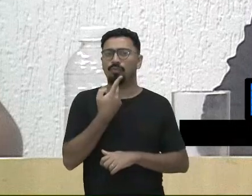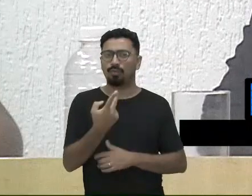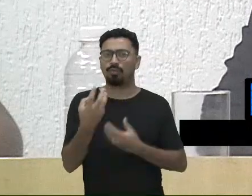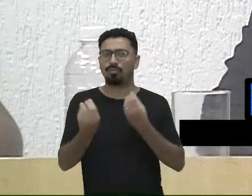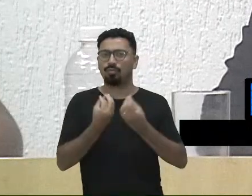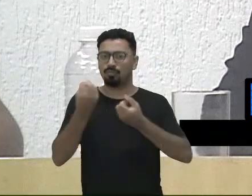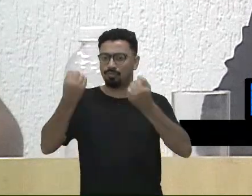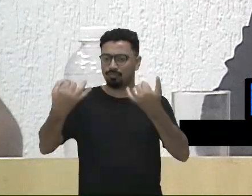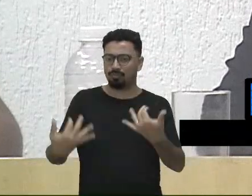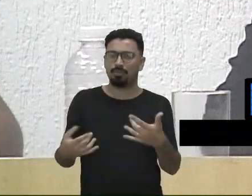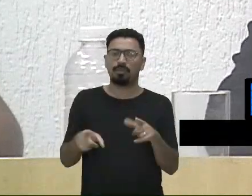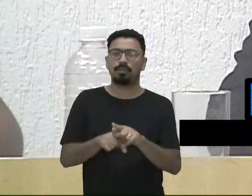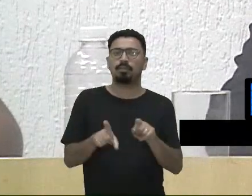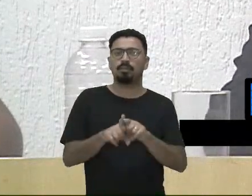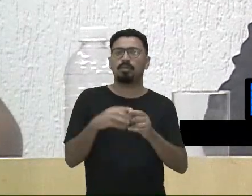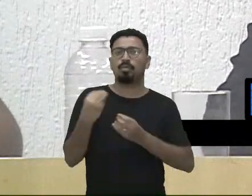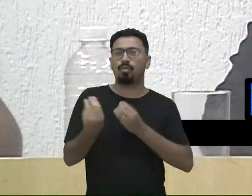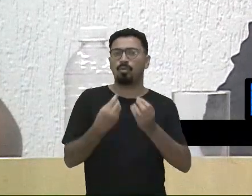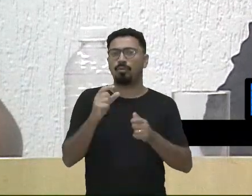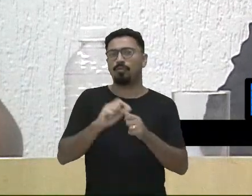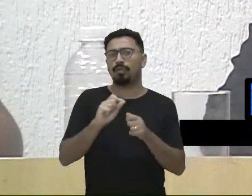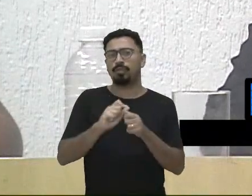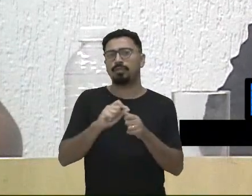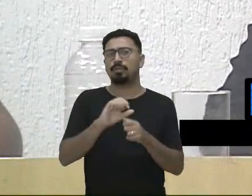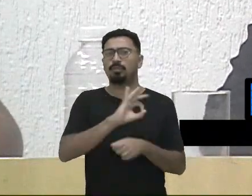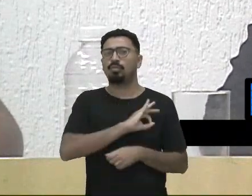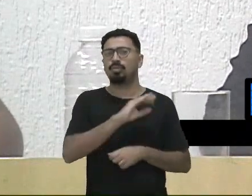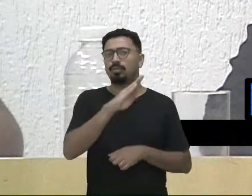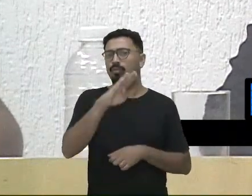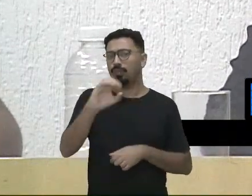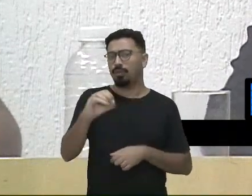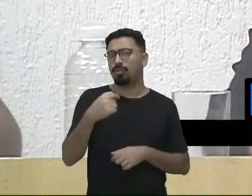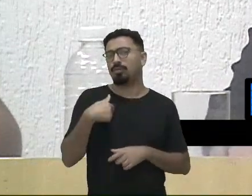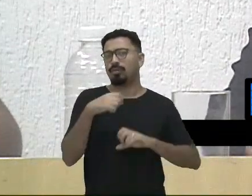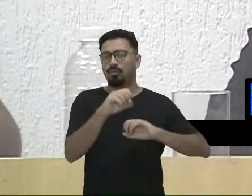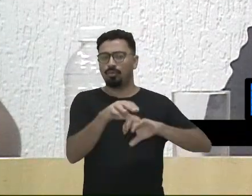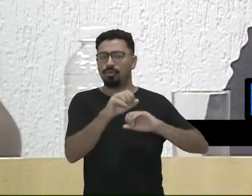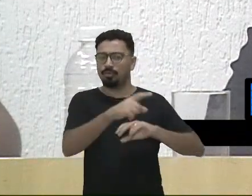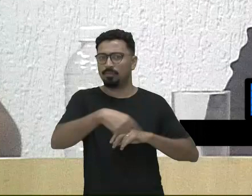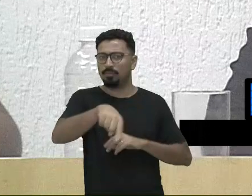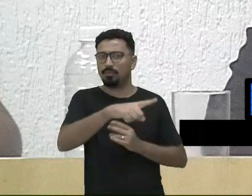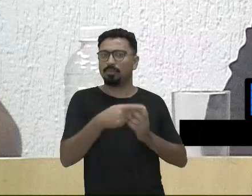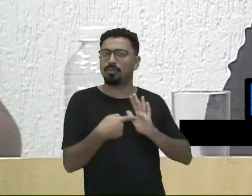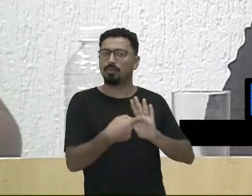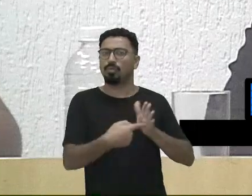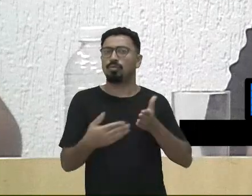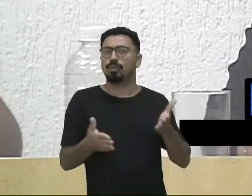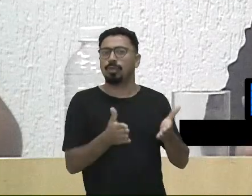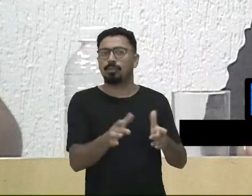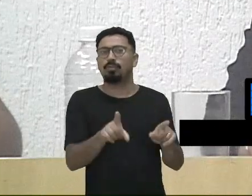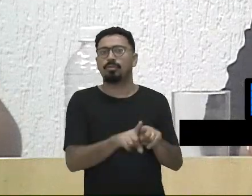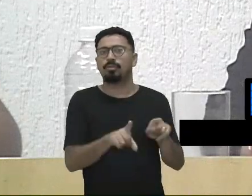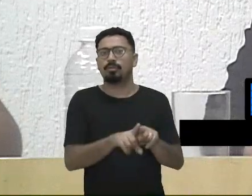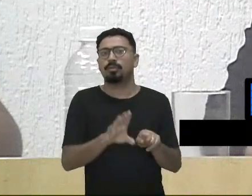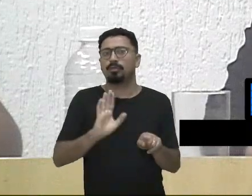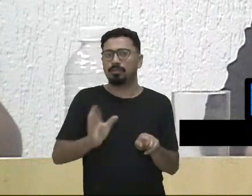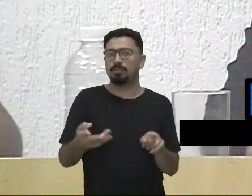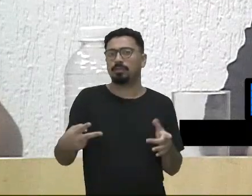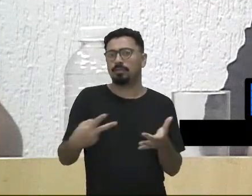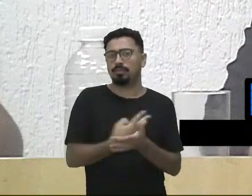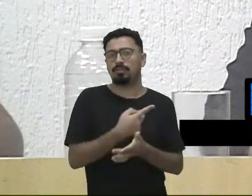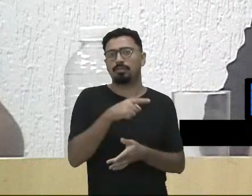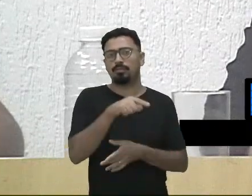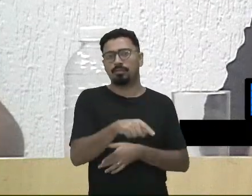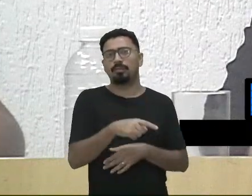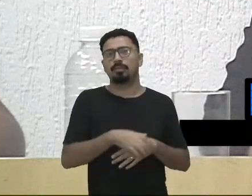Vamos registrar um boletim de ocorrência. Ensino para vocês e mostro os caminhos, já que a consequência precisa ser